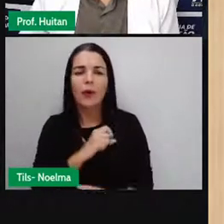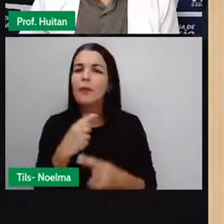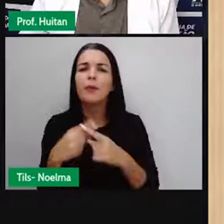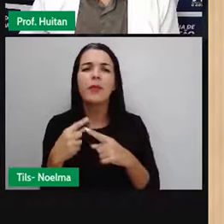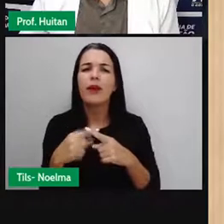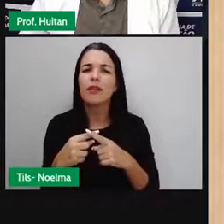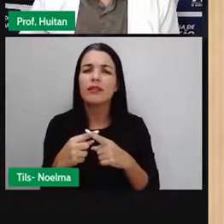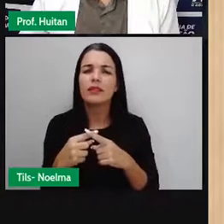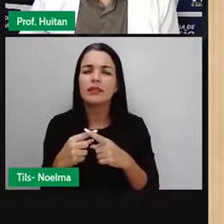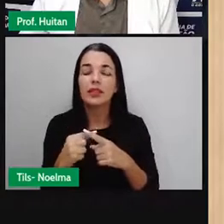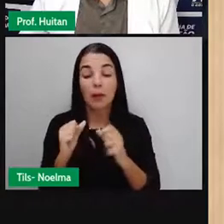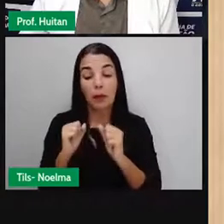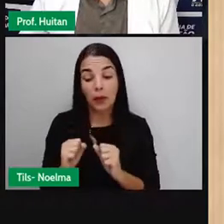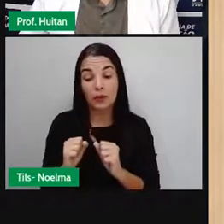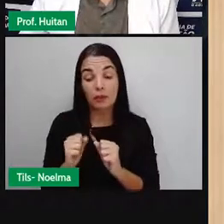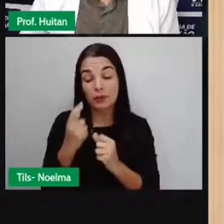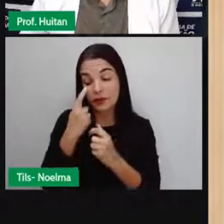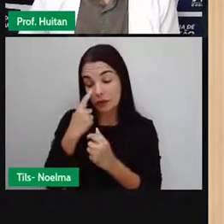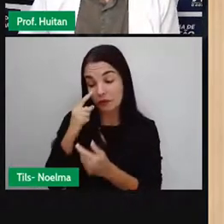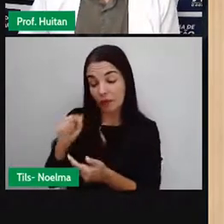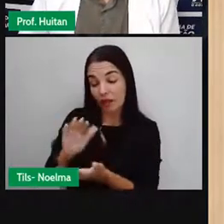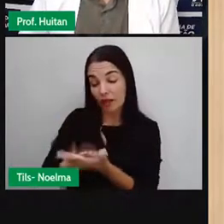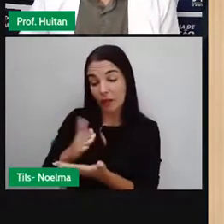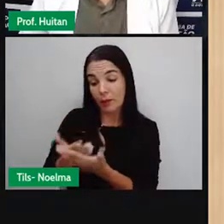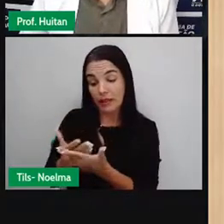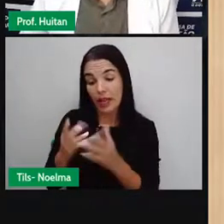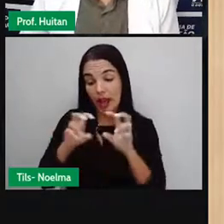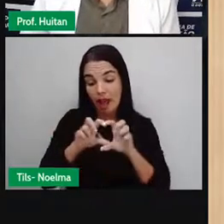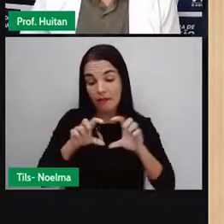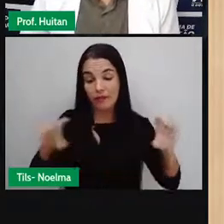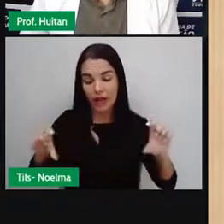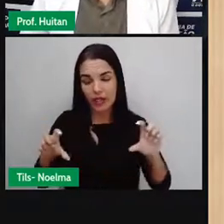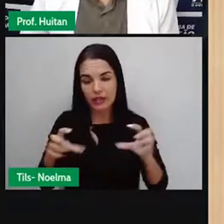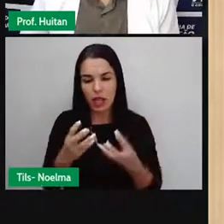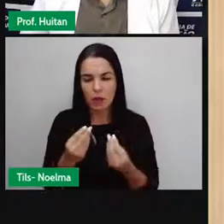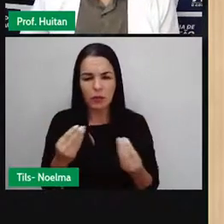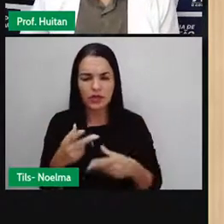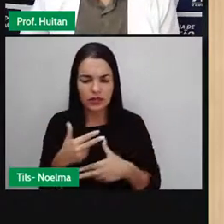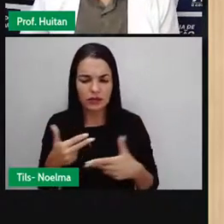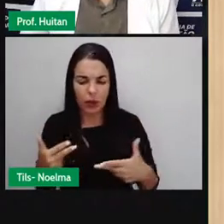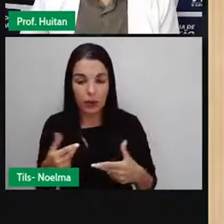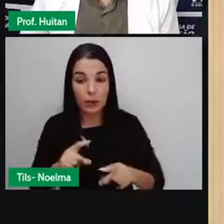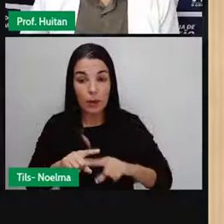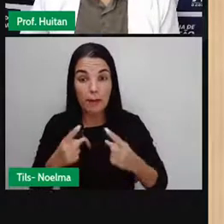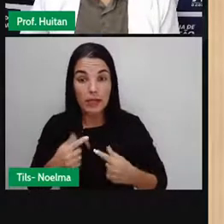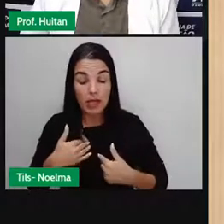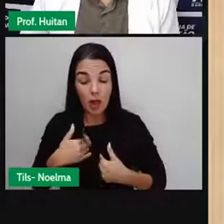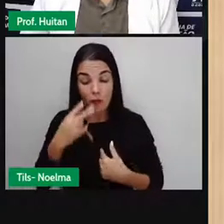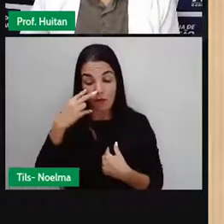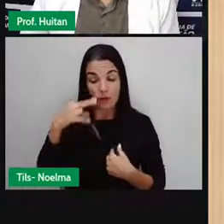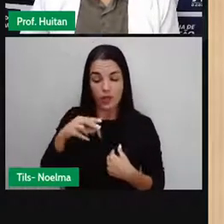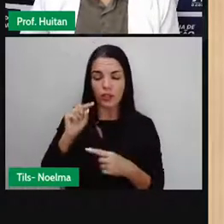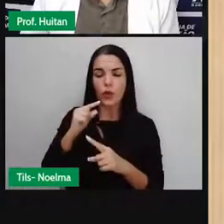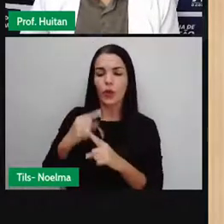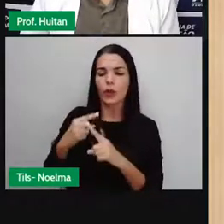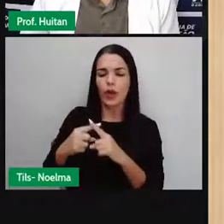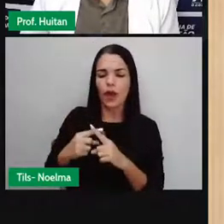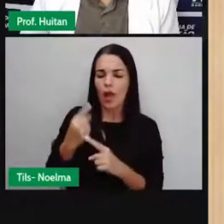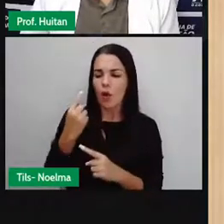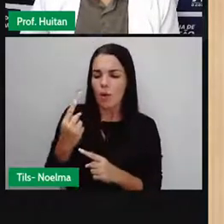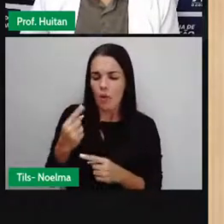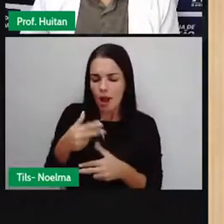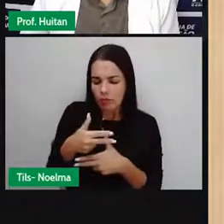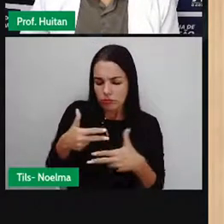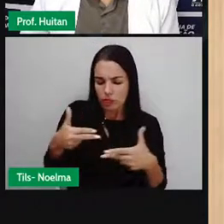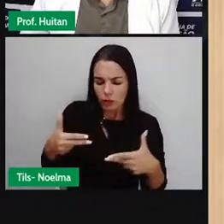frase de várias maneiras, mas eu creio. Eu interpreto da seguinte forma: um ato de amor, porque a leitura